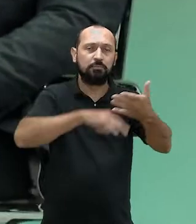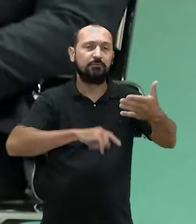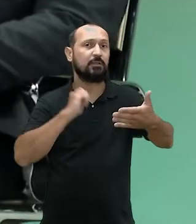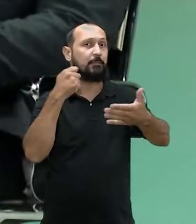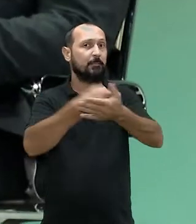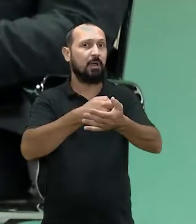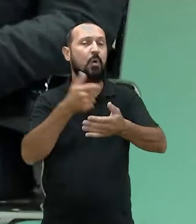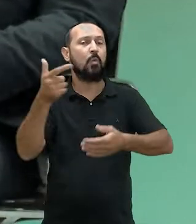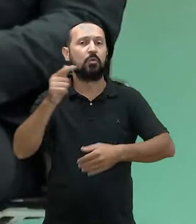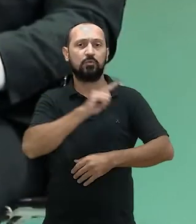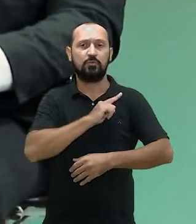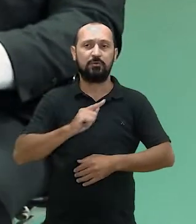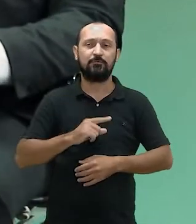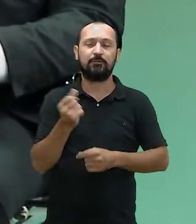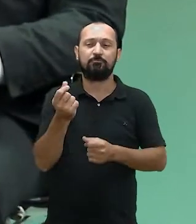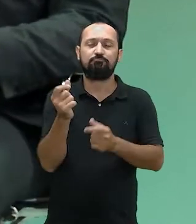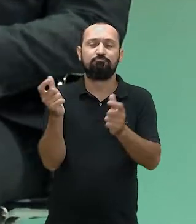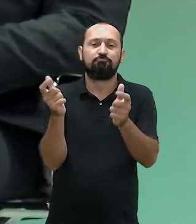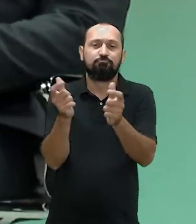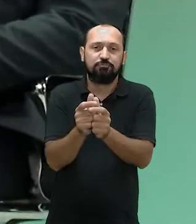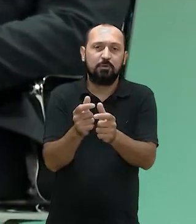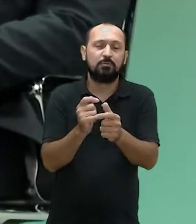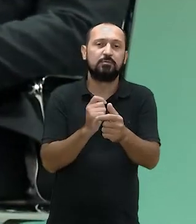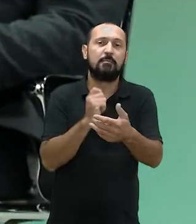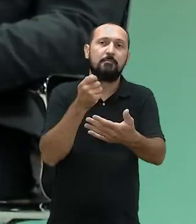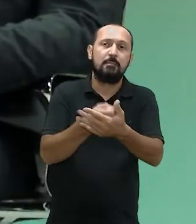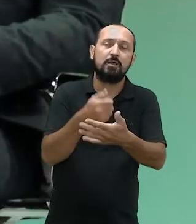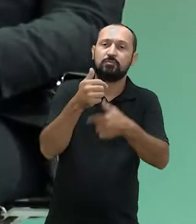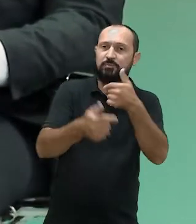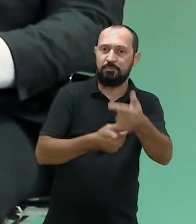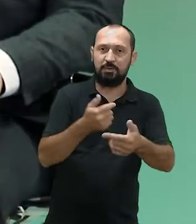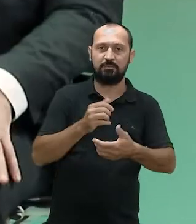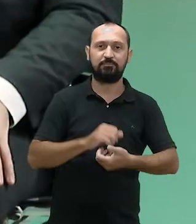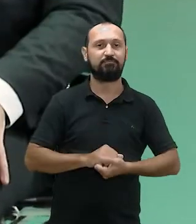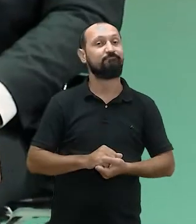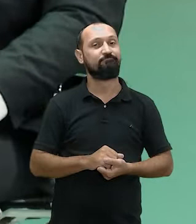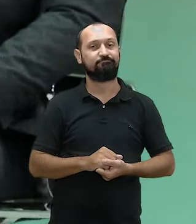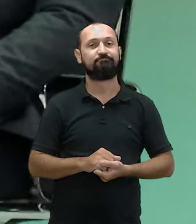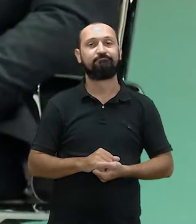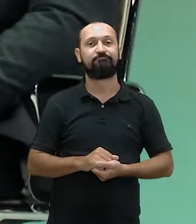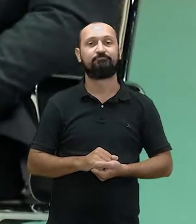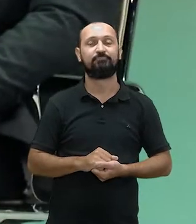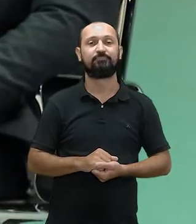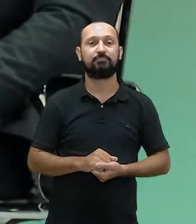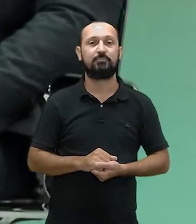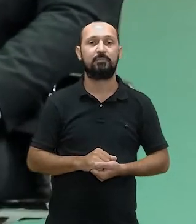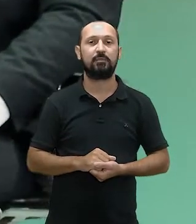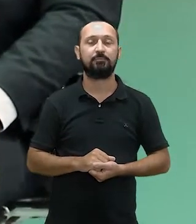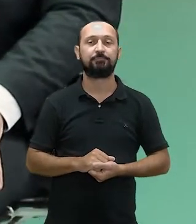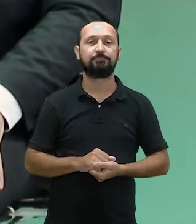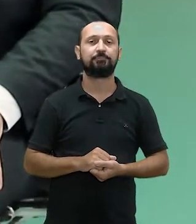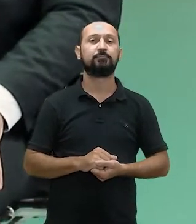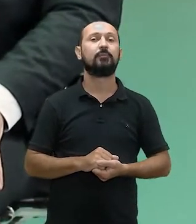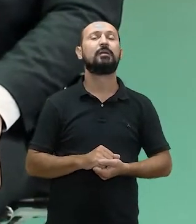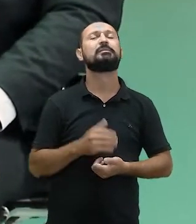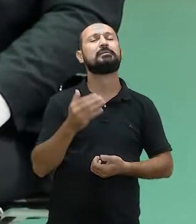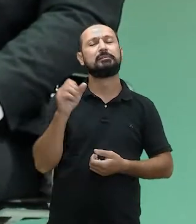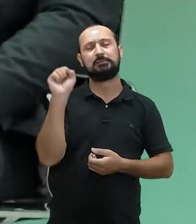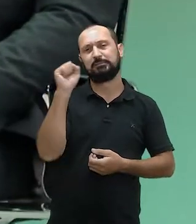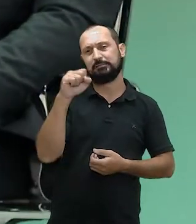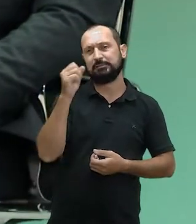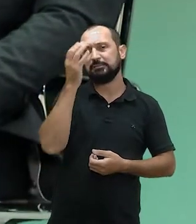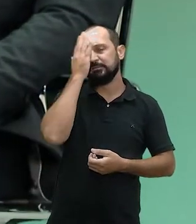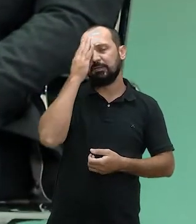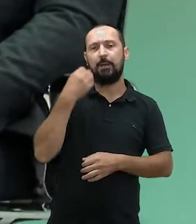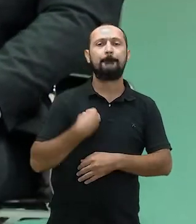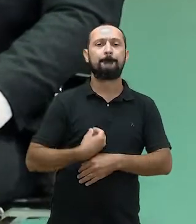governante, que vai diminuir os seus gastos, o seu poder de atuação. Então, com